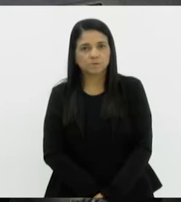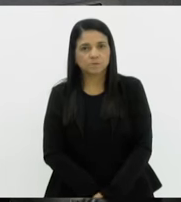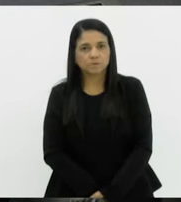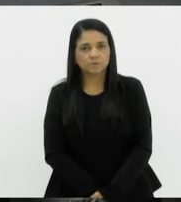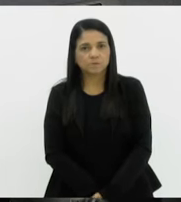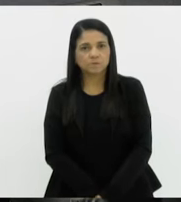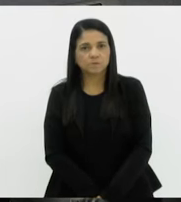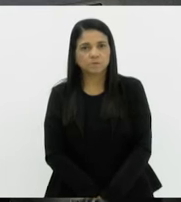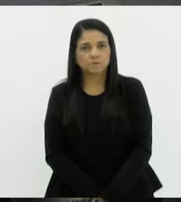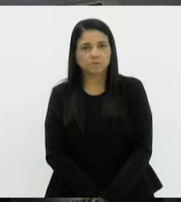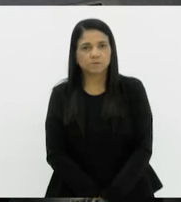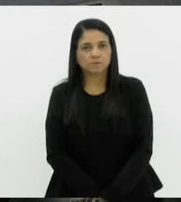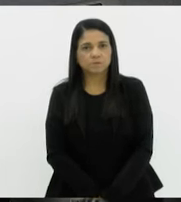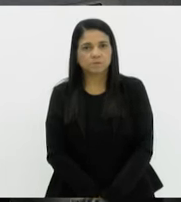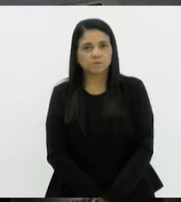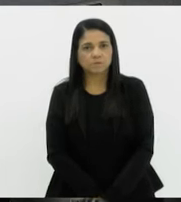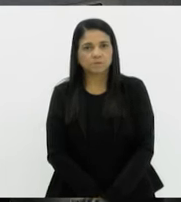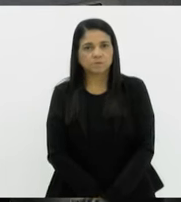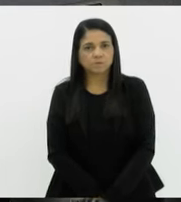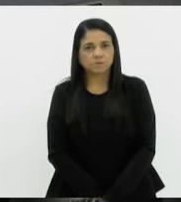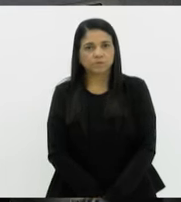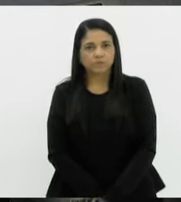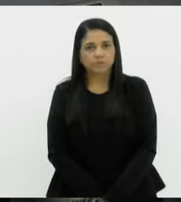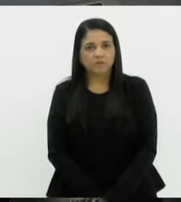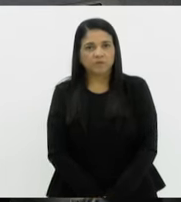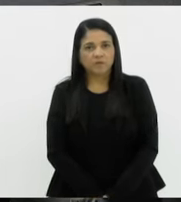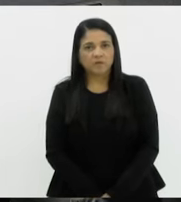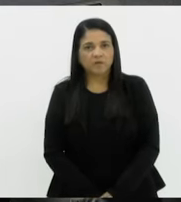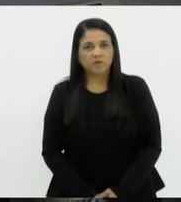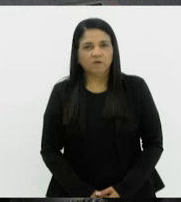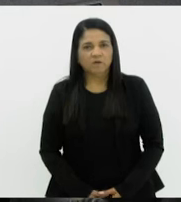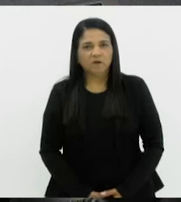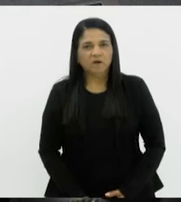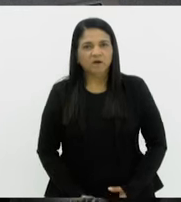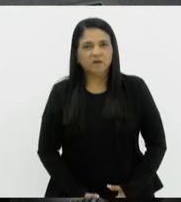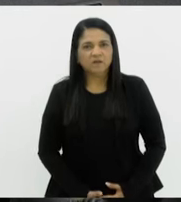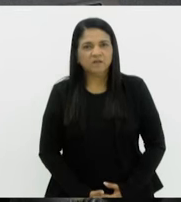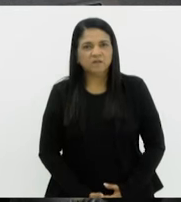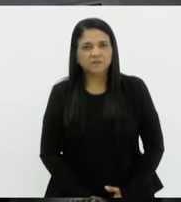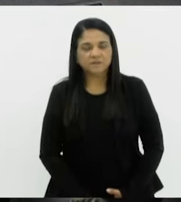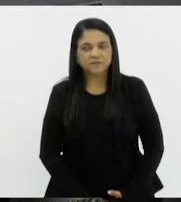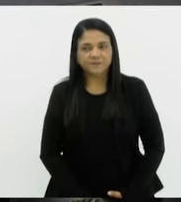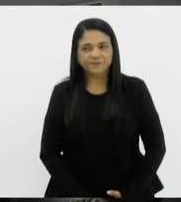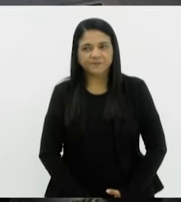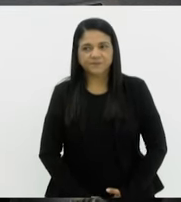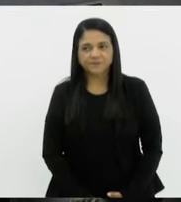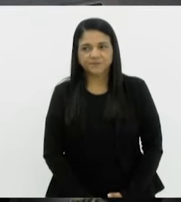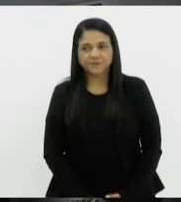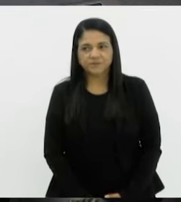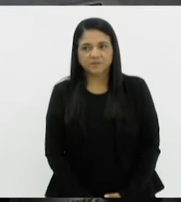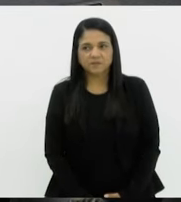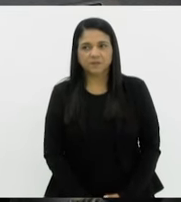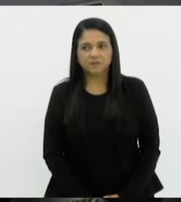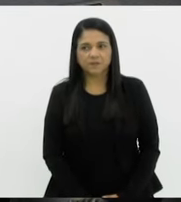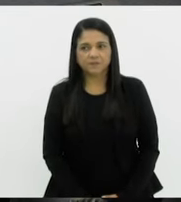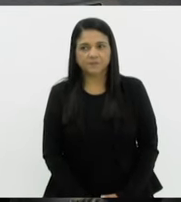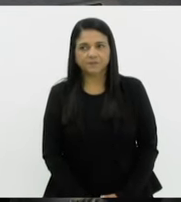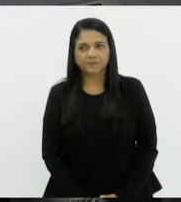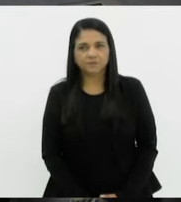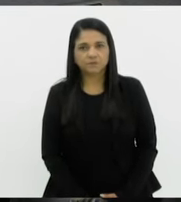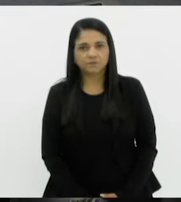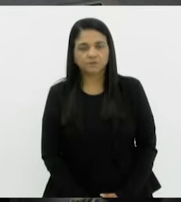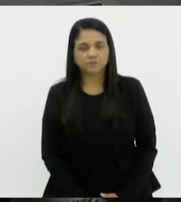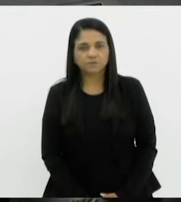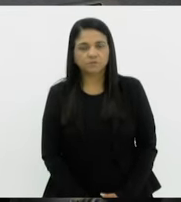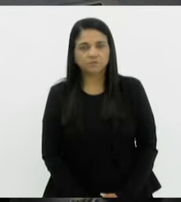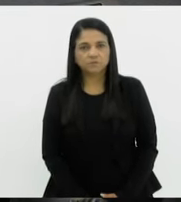família. Em segunda oportunidade, quero falar sobre o que a gente já deu